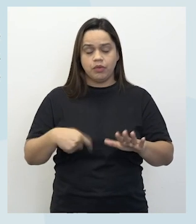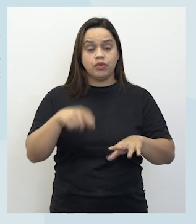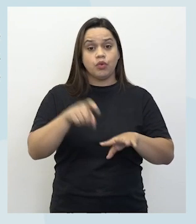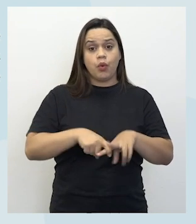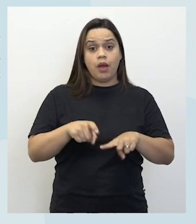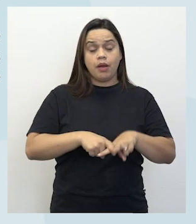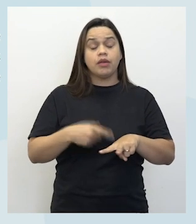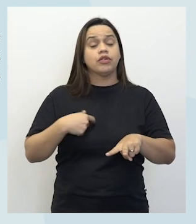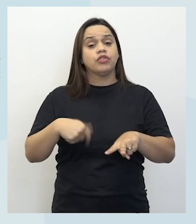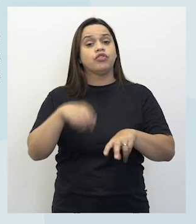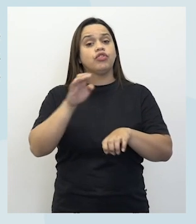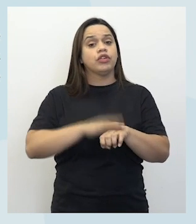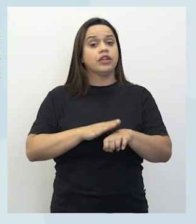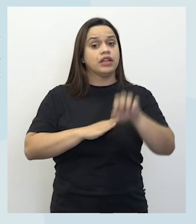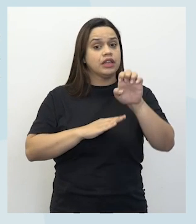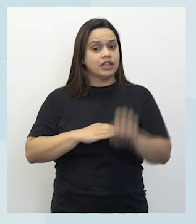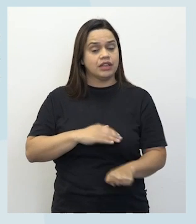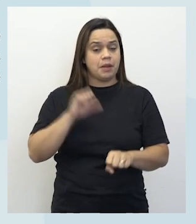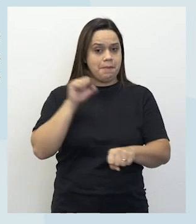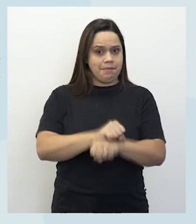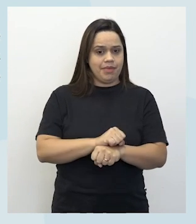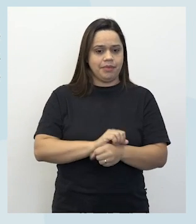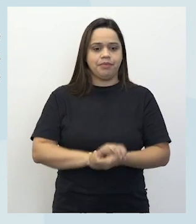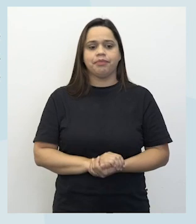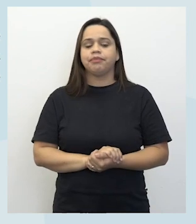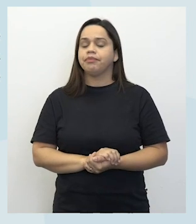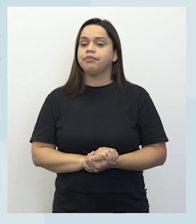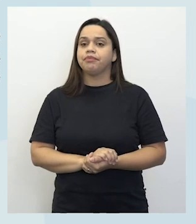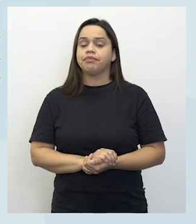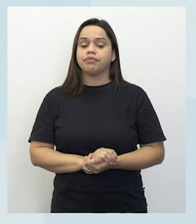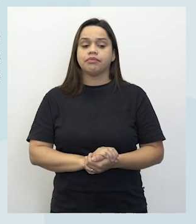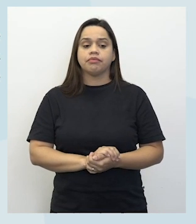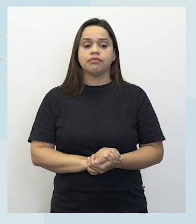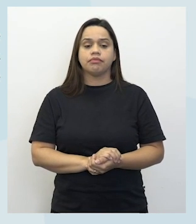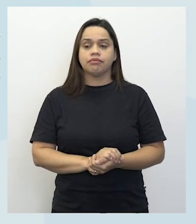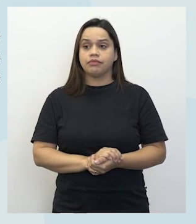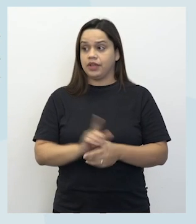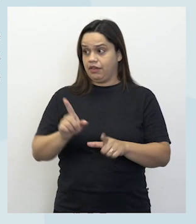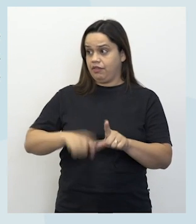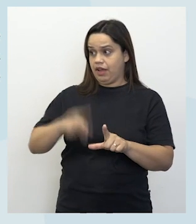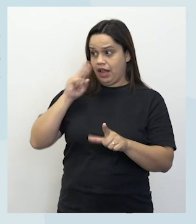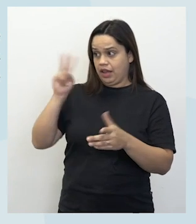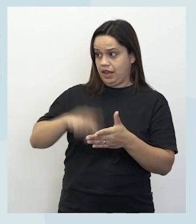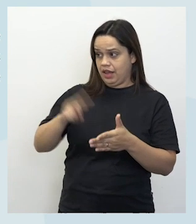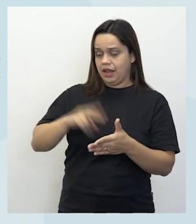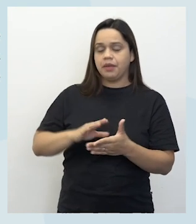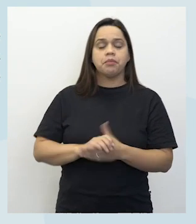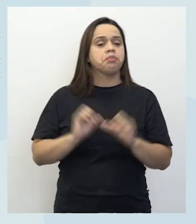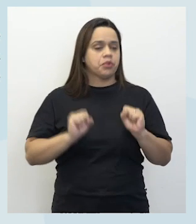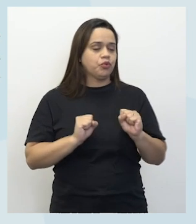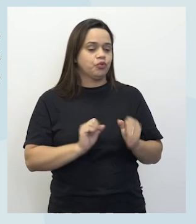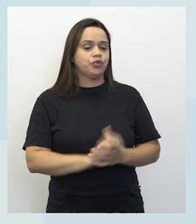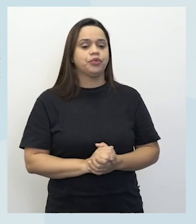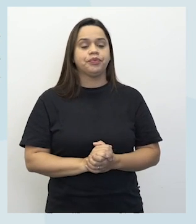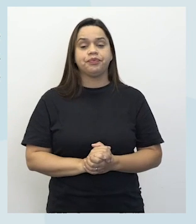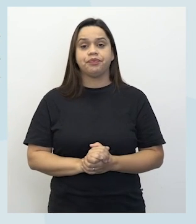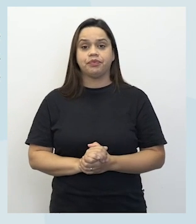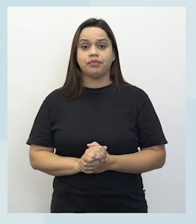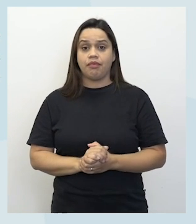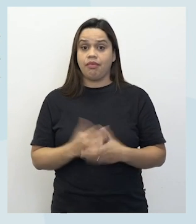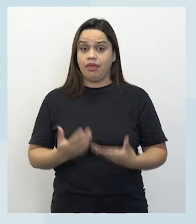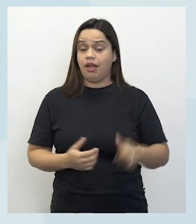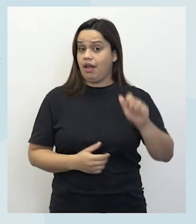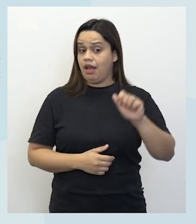patinhas esquerdas paralisadas. A. Vai ler A? Posso ler? Pode. A.